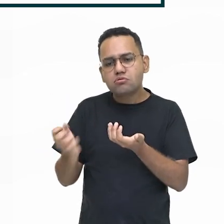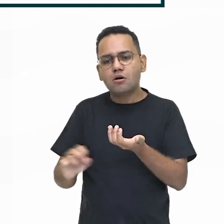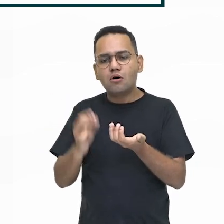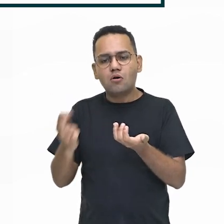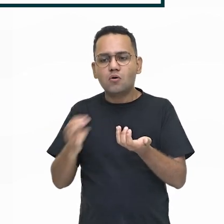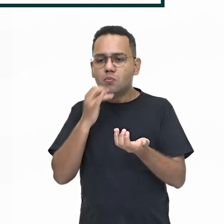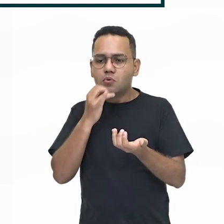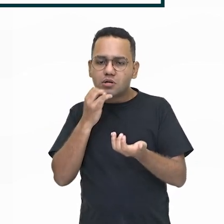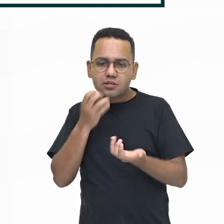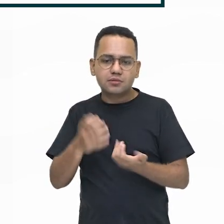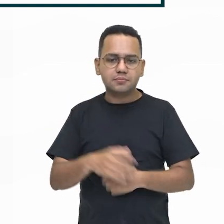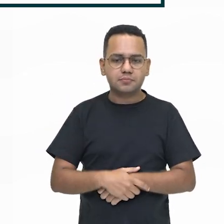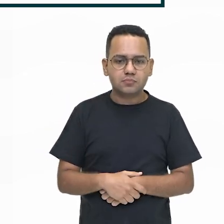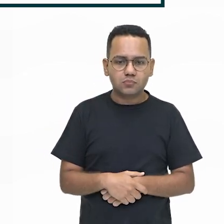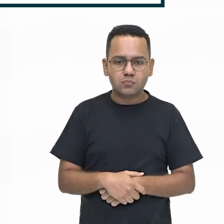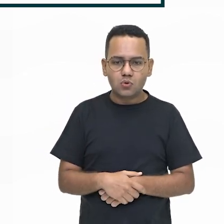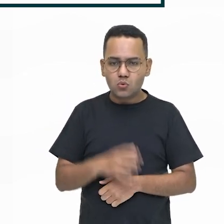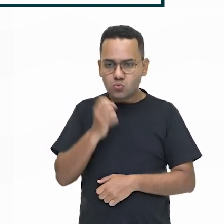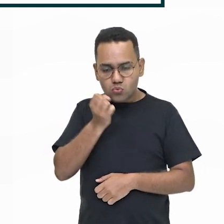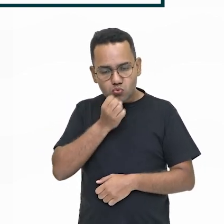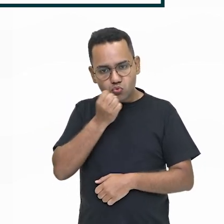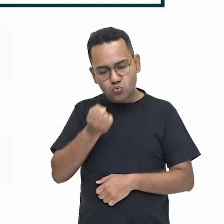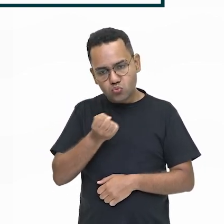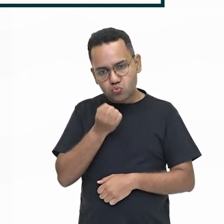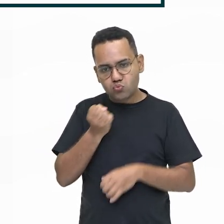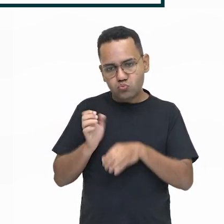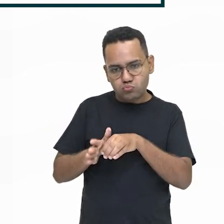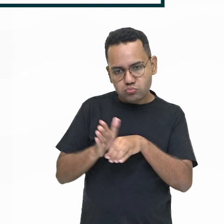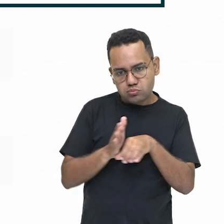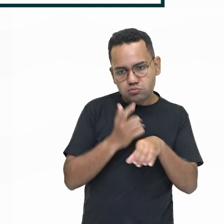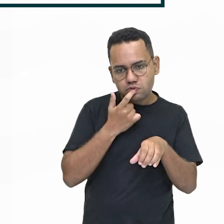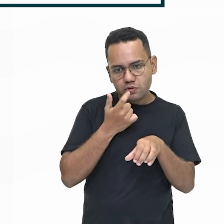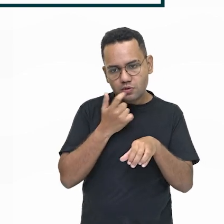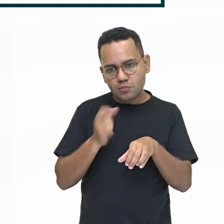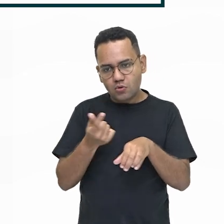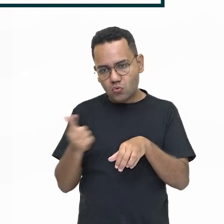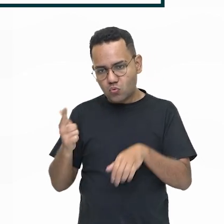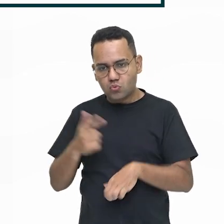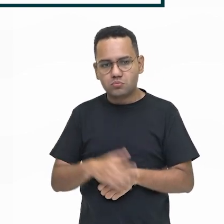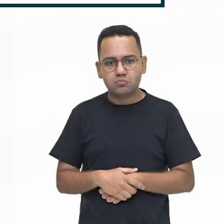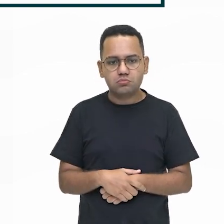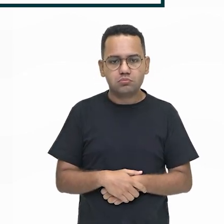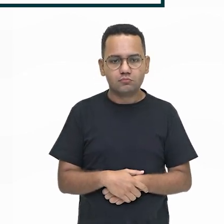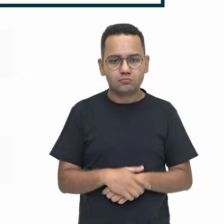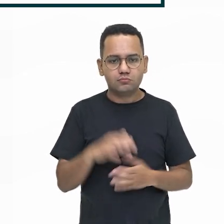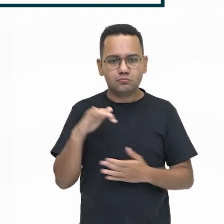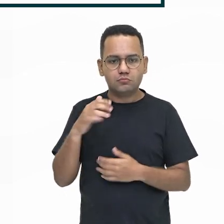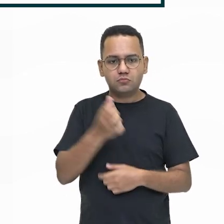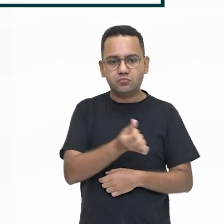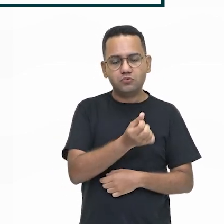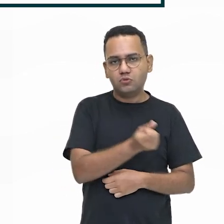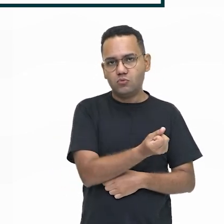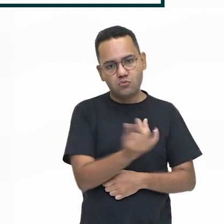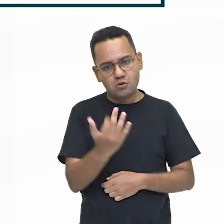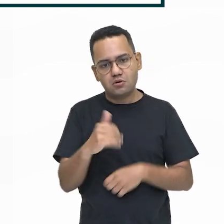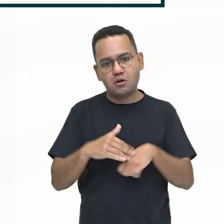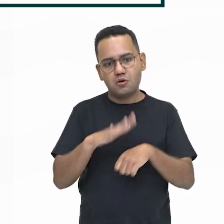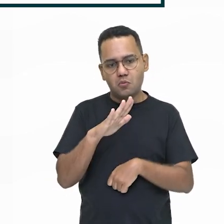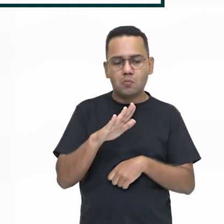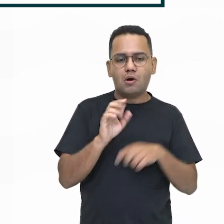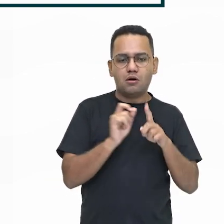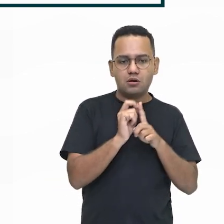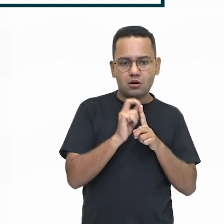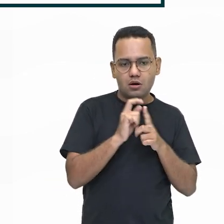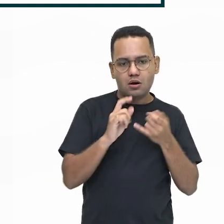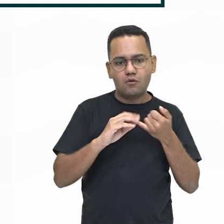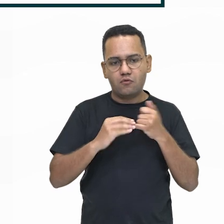ou outro vegetal. Você pode se alimentar também de 6 ou mais porções de grãos, feijões e